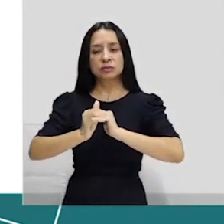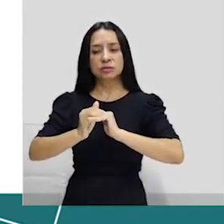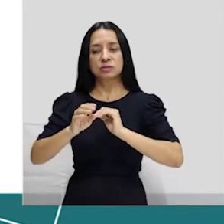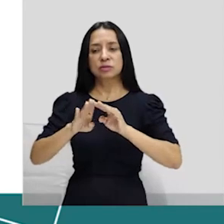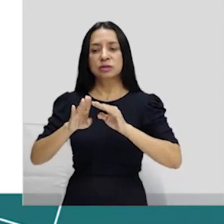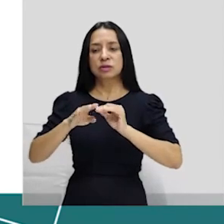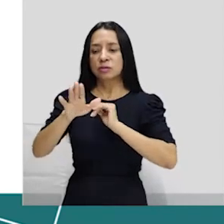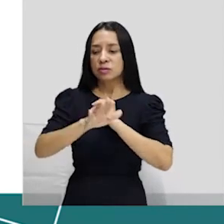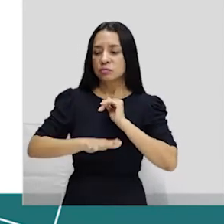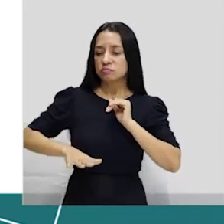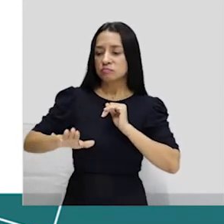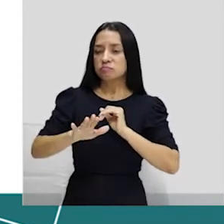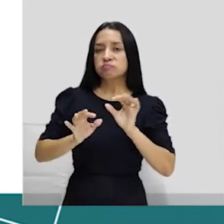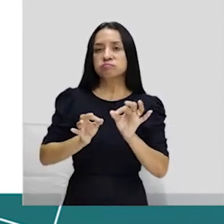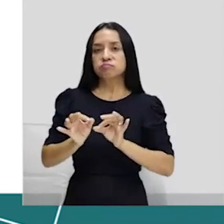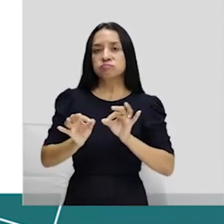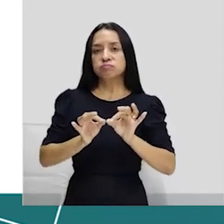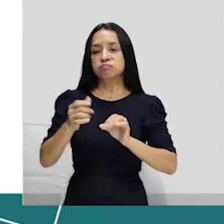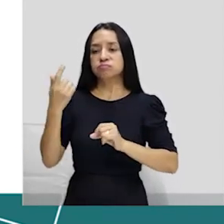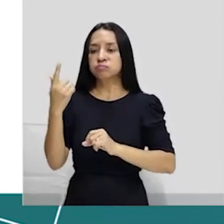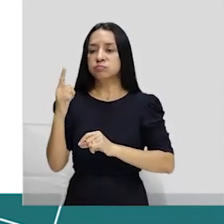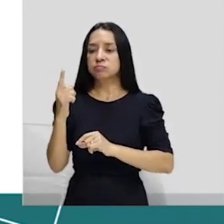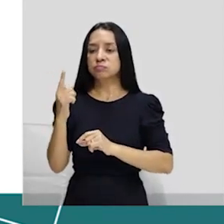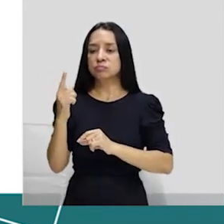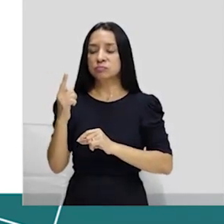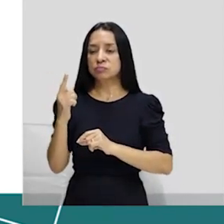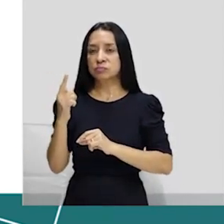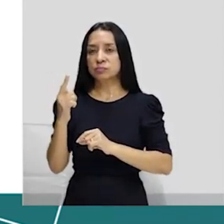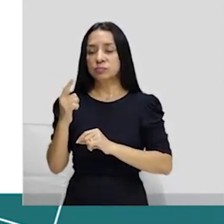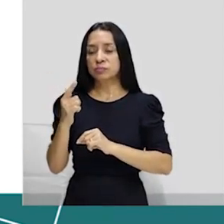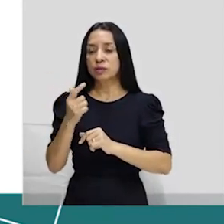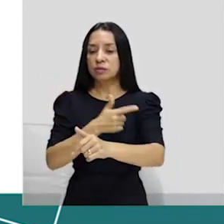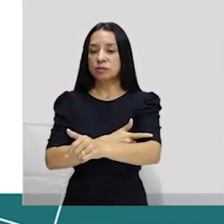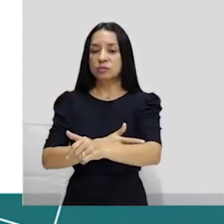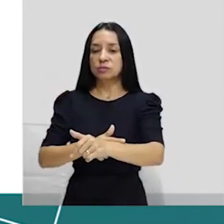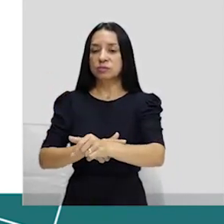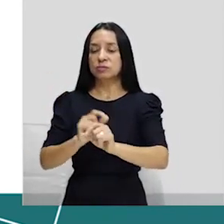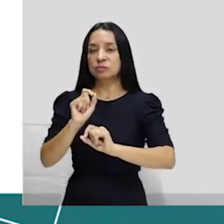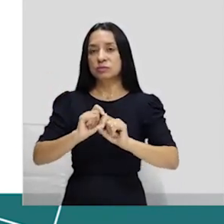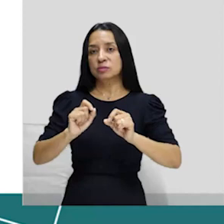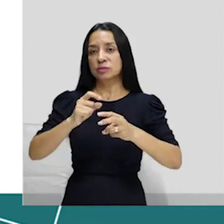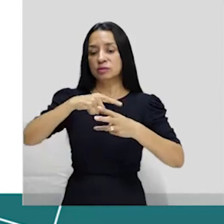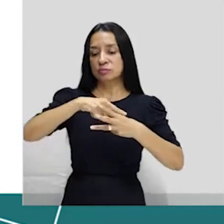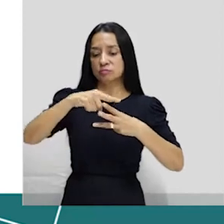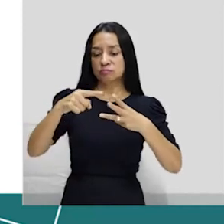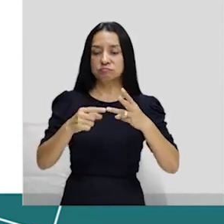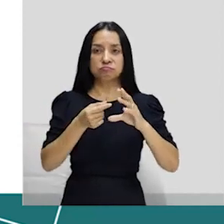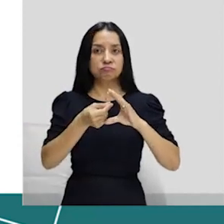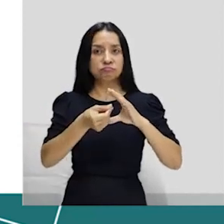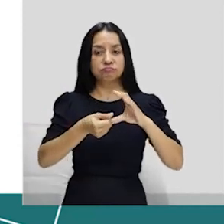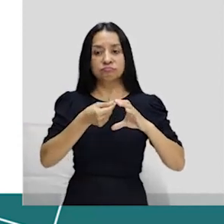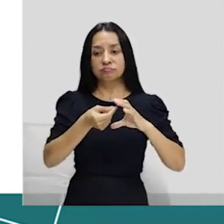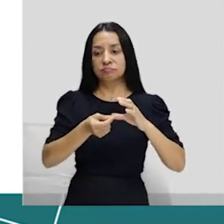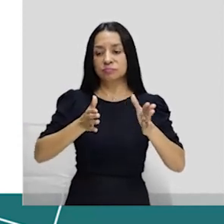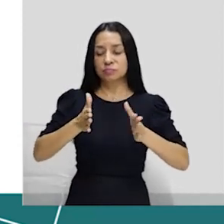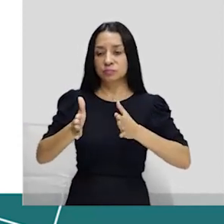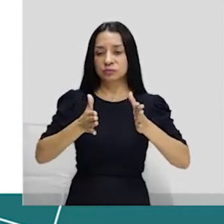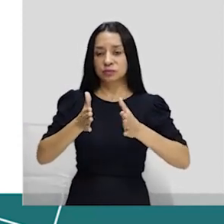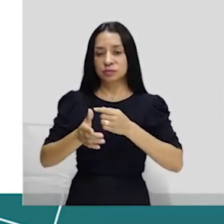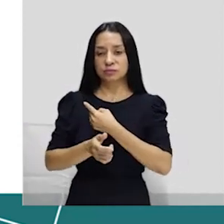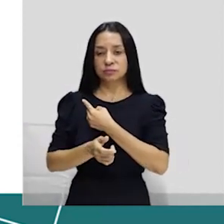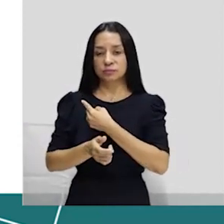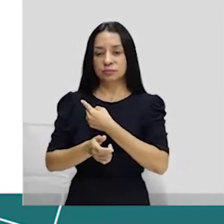história. O capitalismo, como sistema econômico e social, passou a ser dominante no mundo ocidental